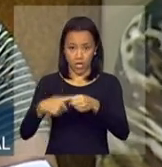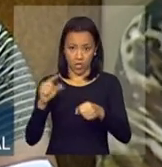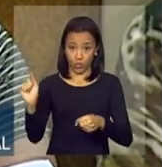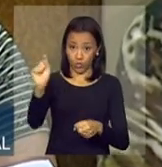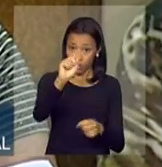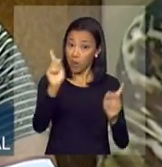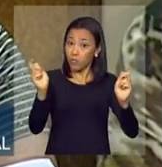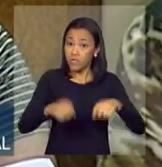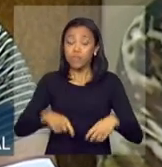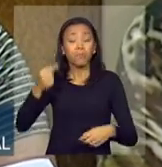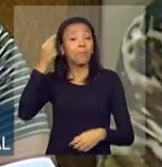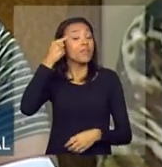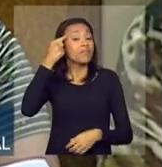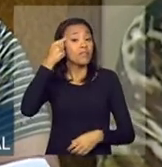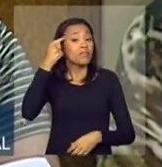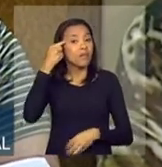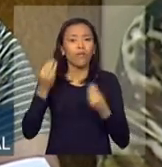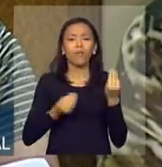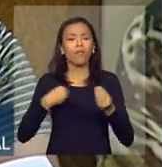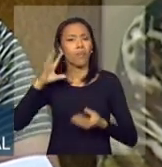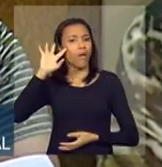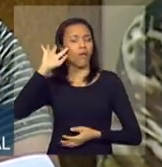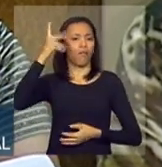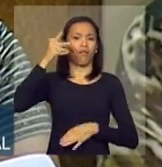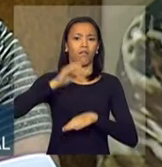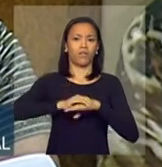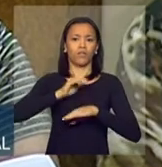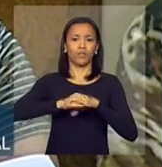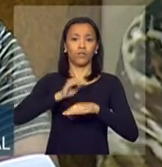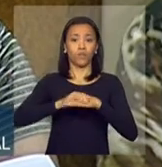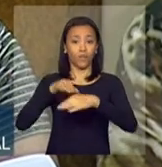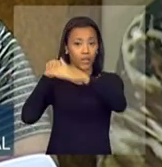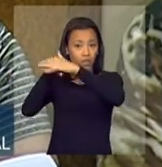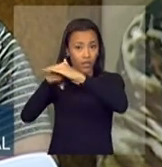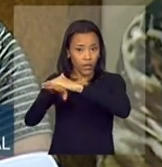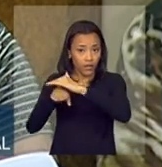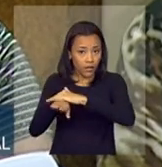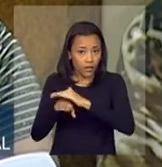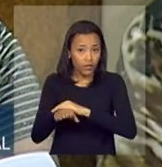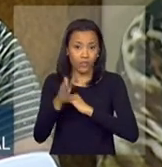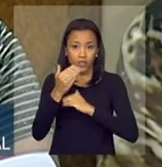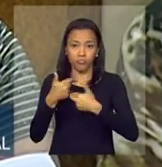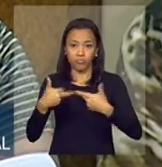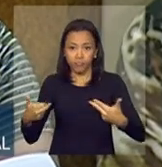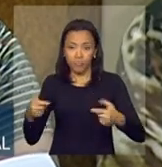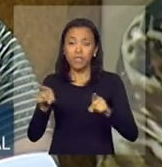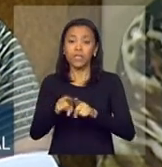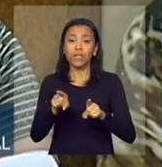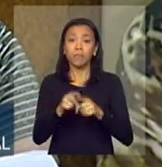pensar como resolver a questão da logística de armazenamento e transporte,